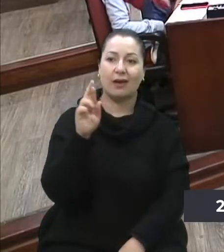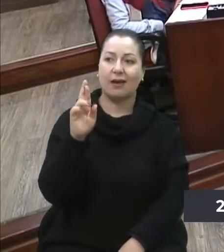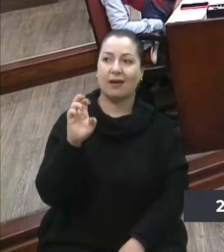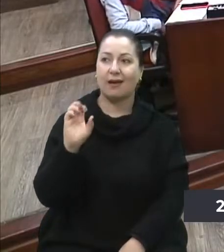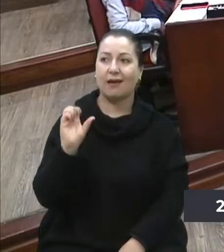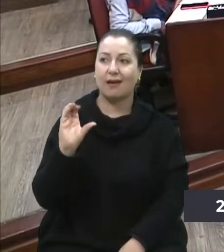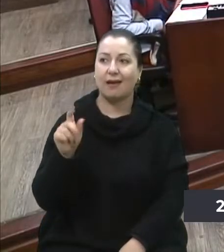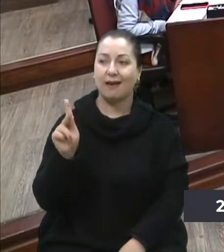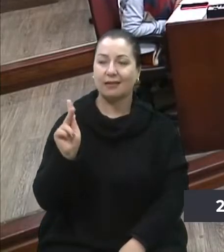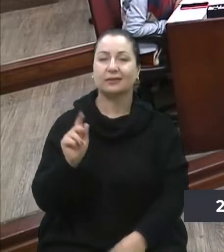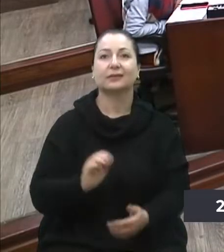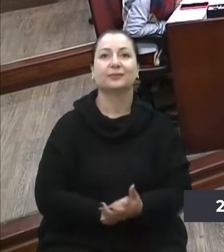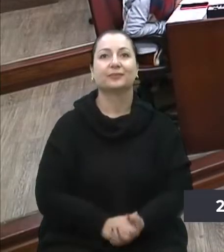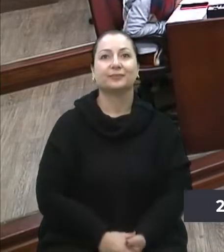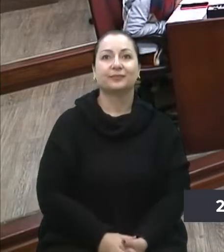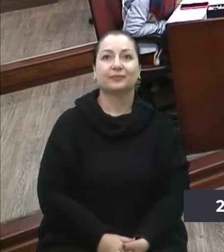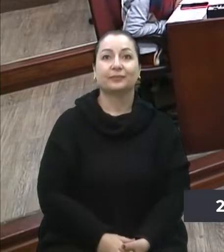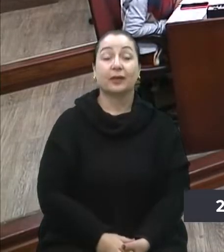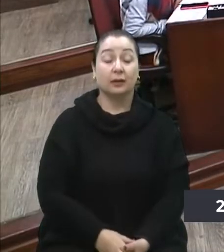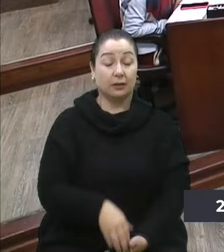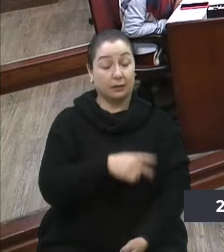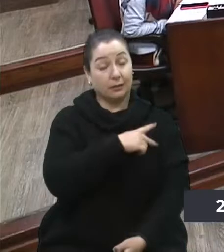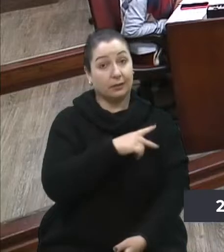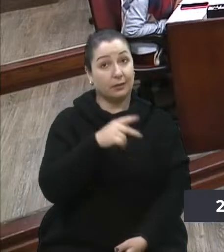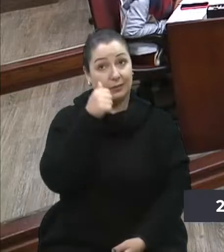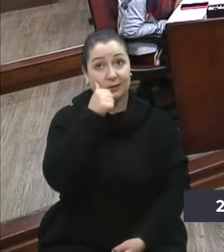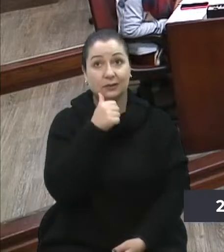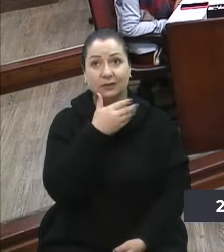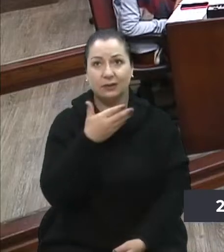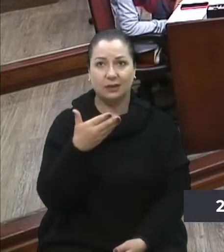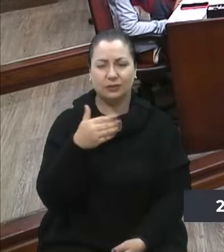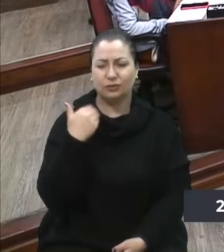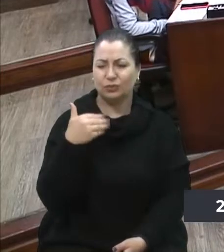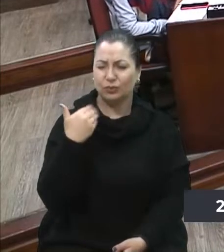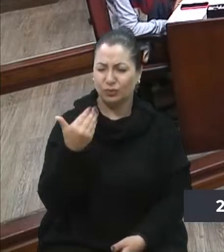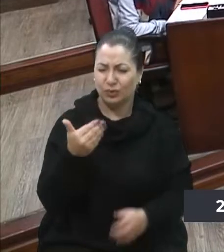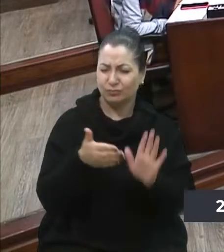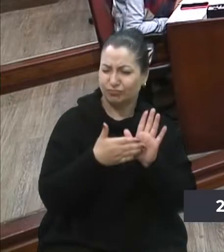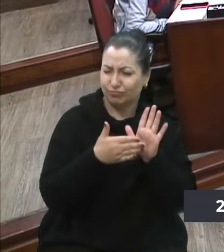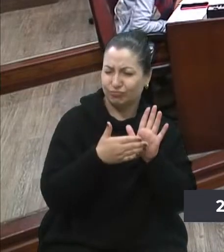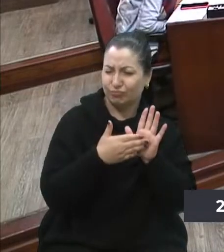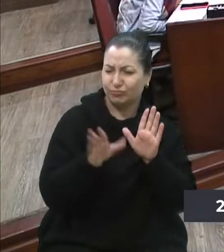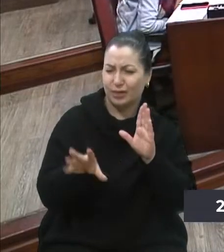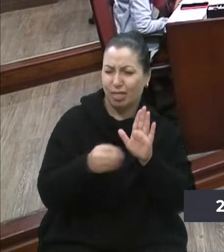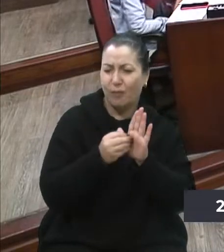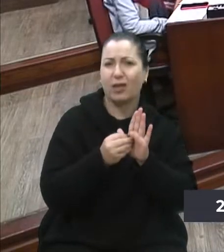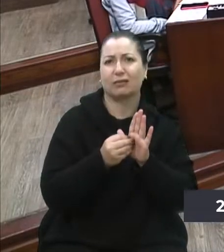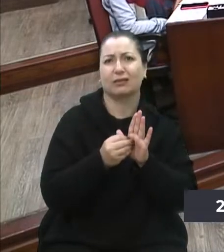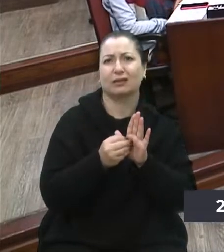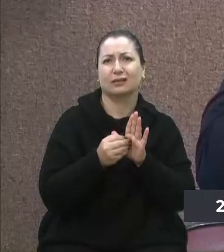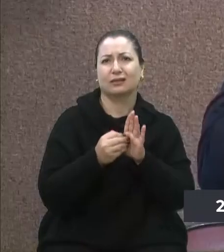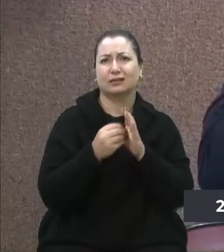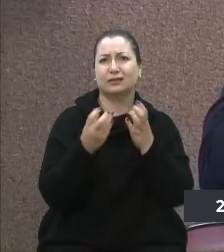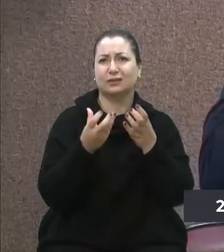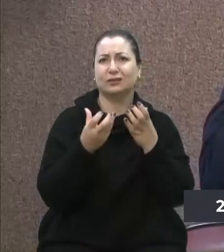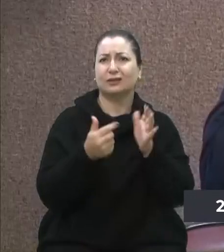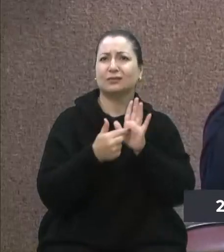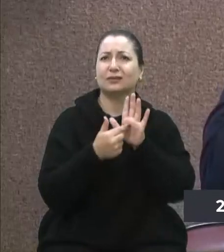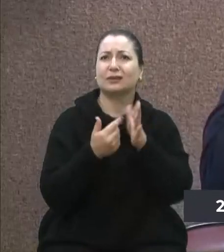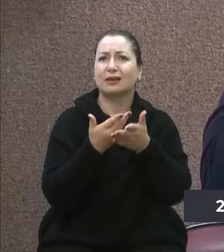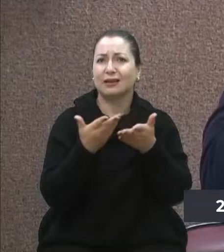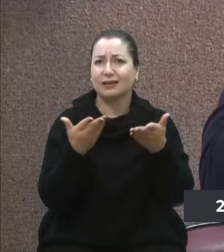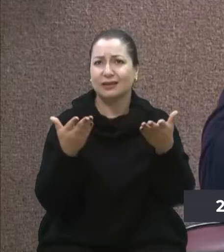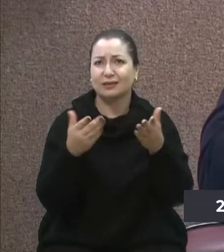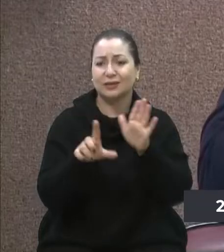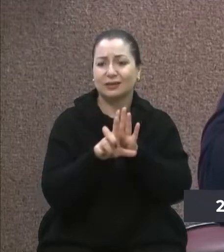Obrigado. Senhora presidente, quando eu propus essa emenda, eu só queria trazer ela para que a